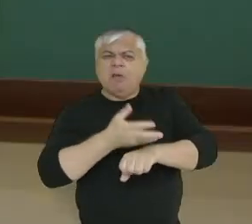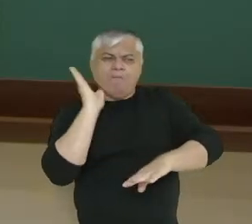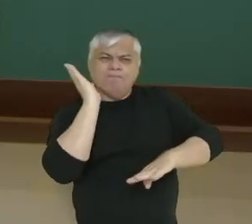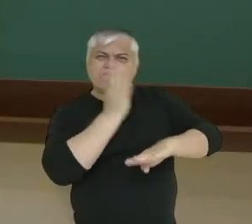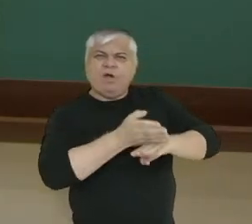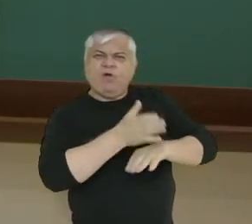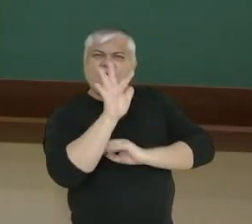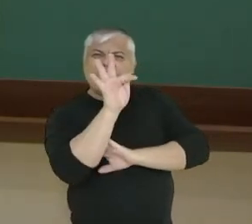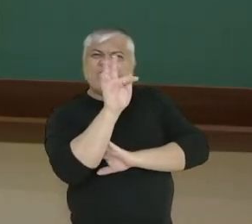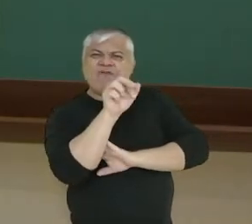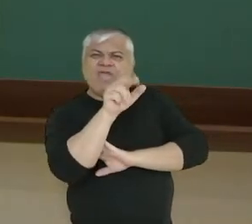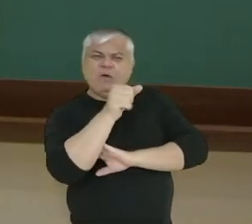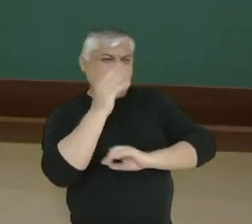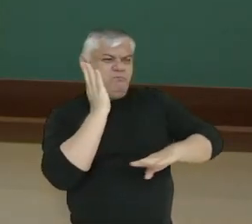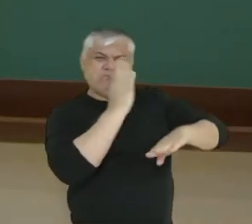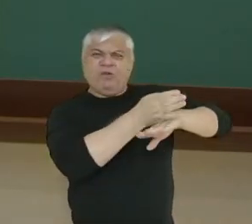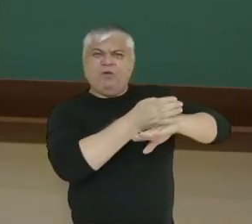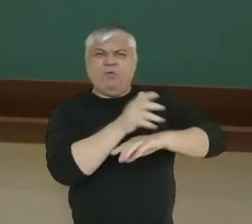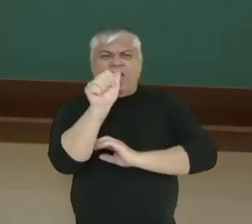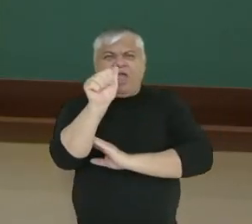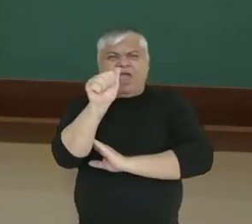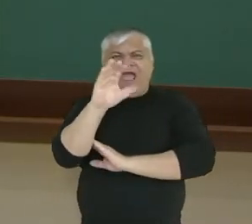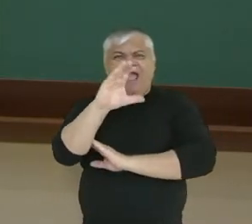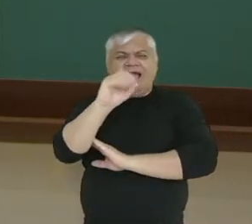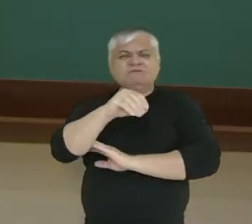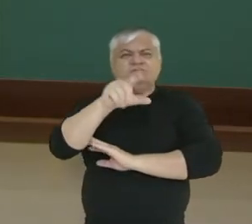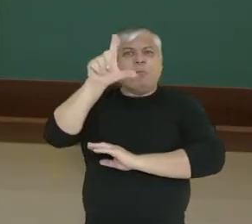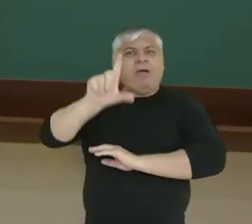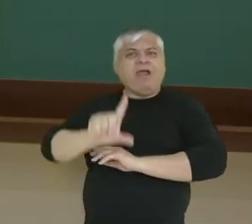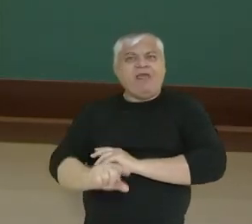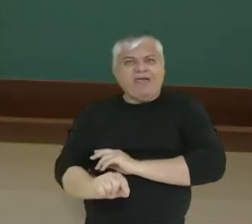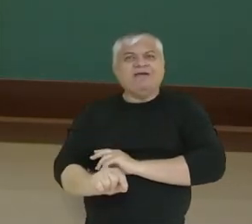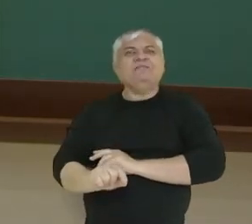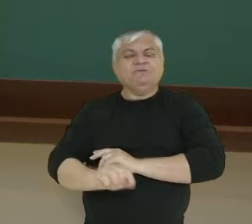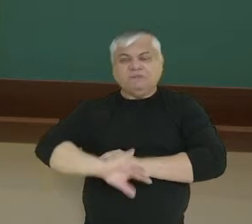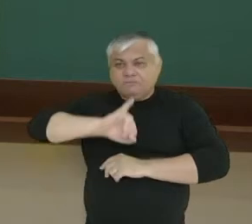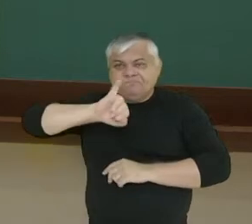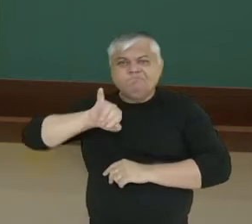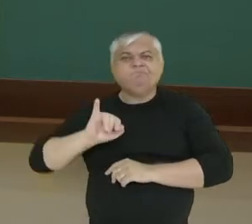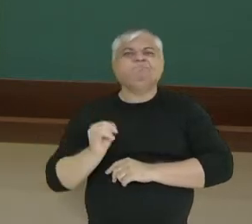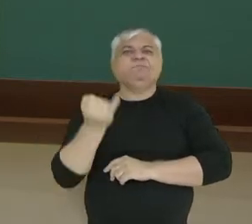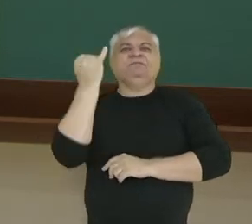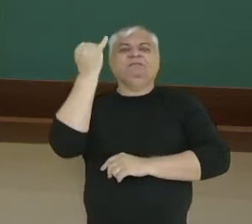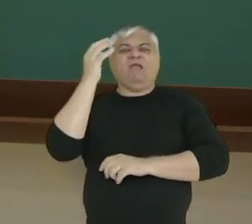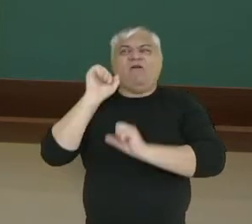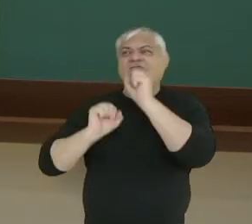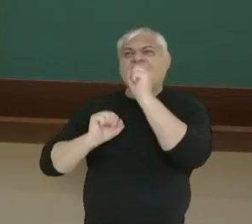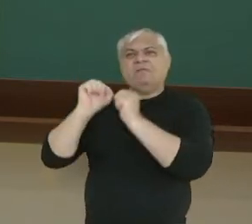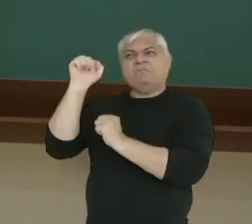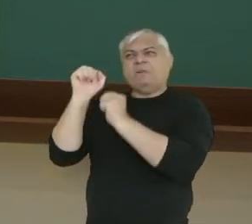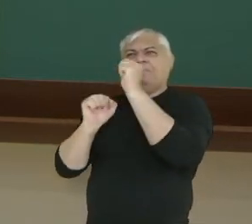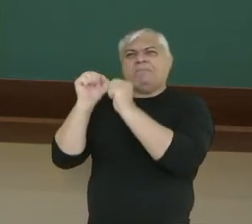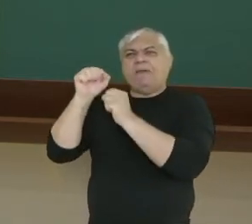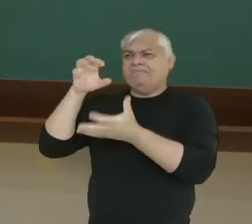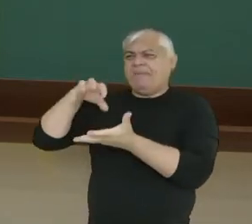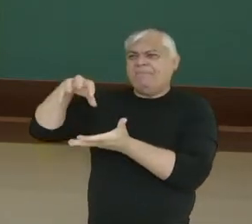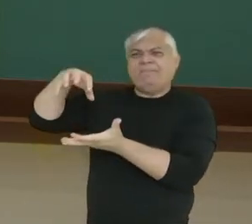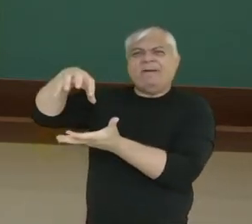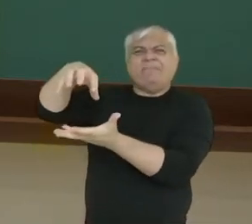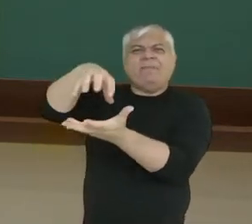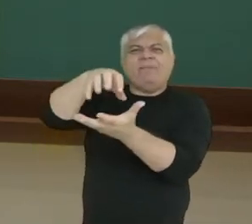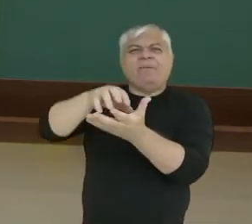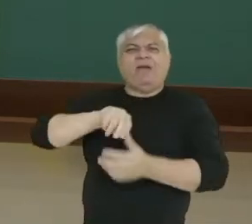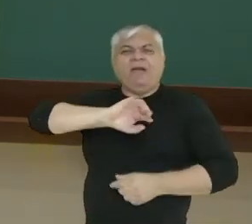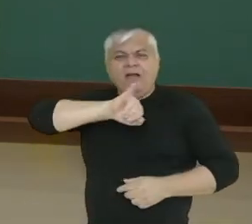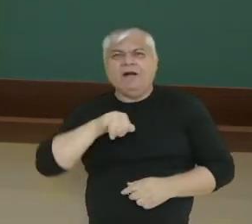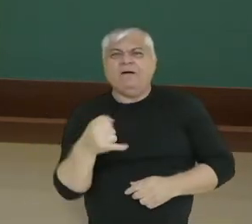mais barato. Tornando-se mais barato, nós vamos ver que as fábricas em grande escala vão começar a